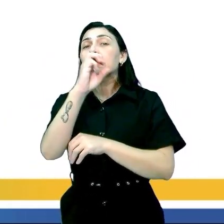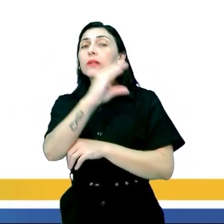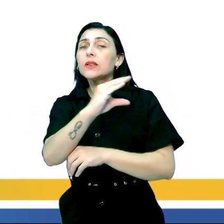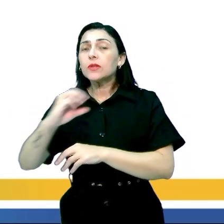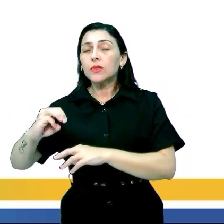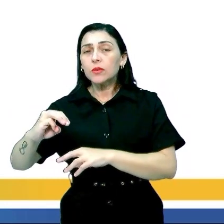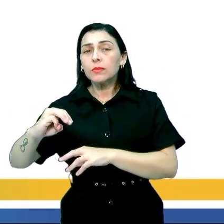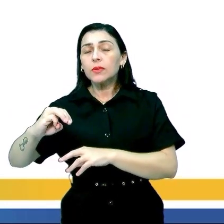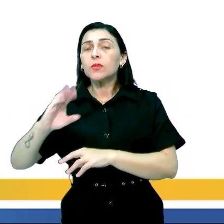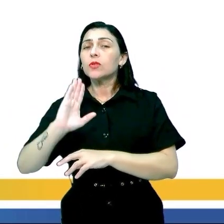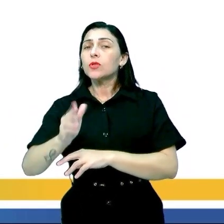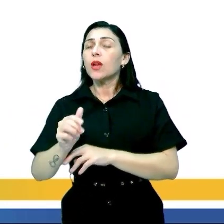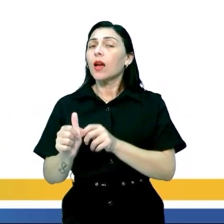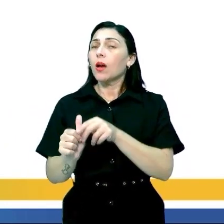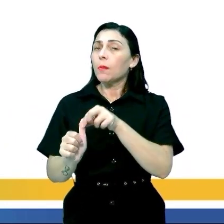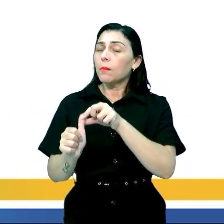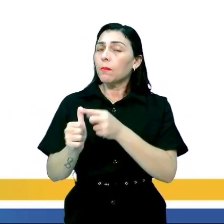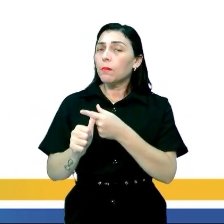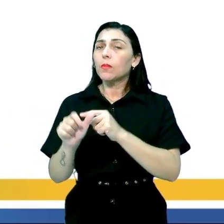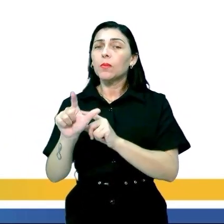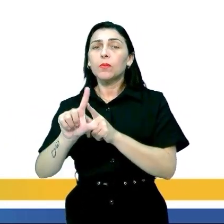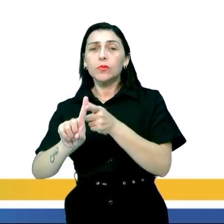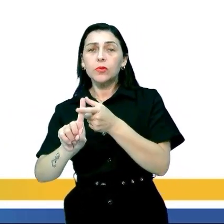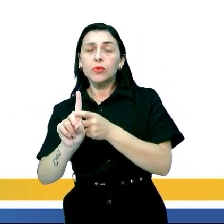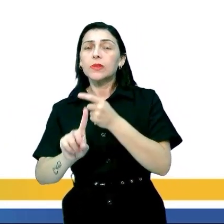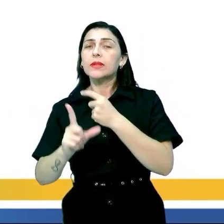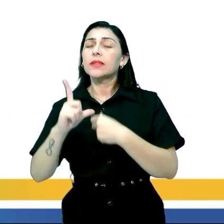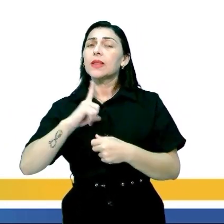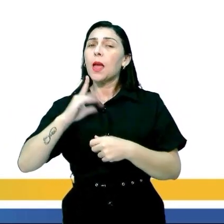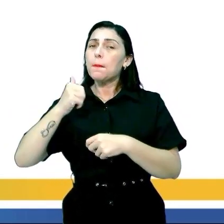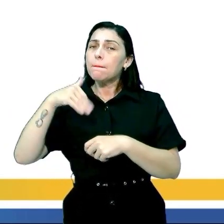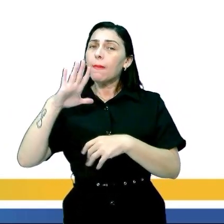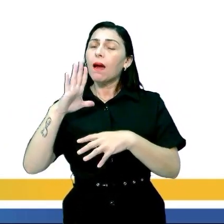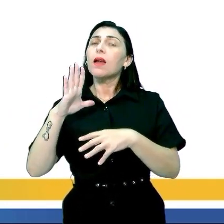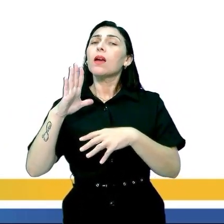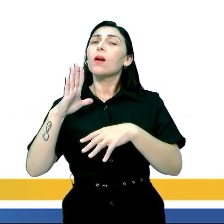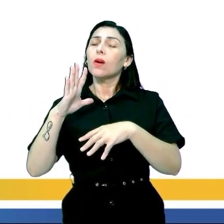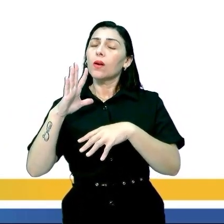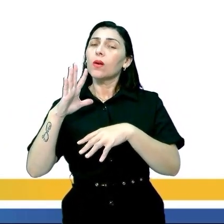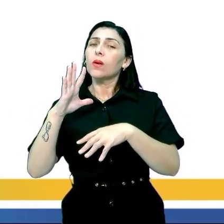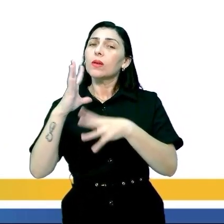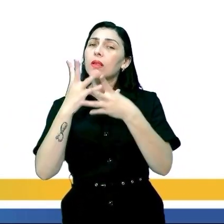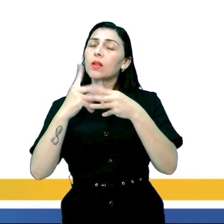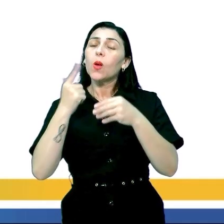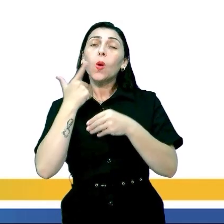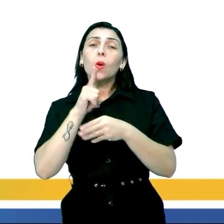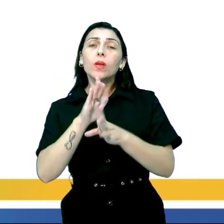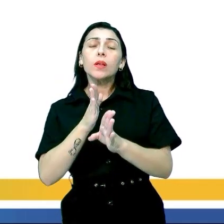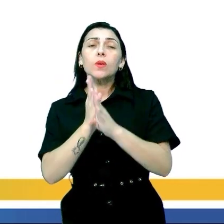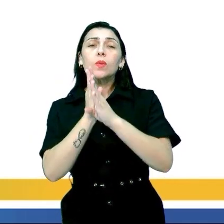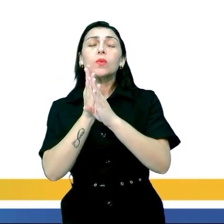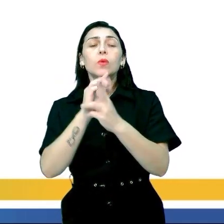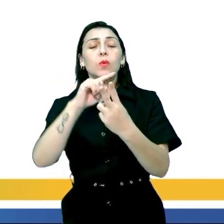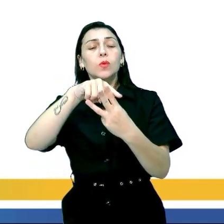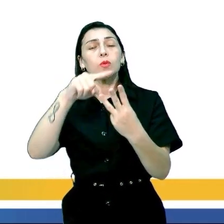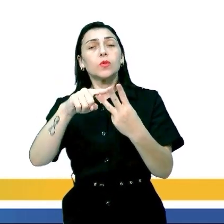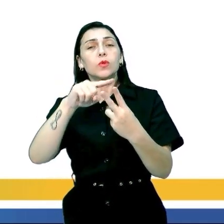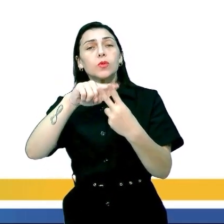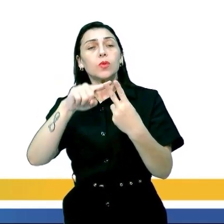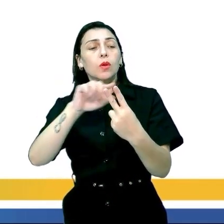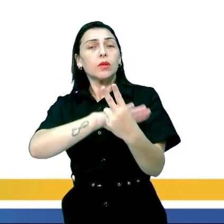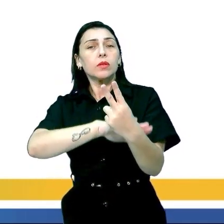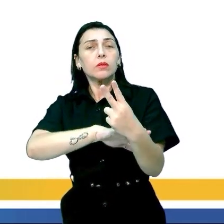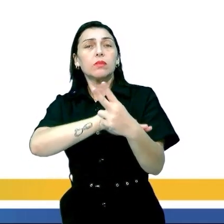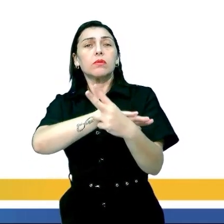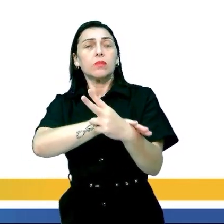centímetros. Já o polegar indicador, ele tem o que? Maior sensibilidade. Ele consegue identificar aí os 2 toques